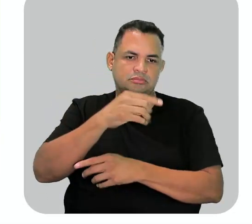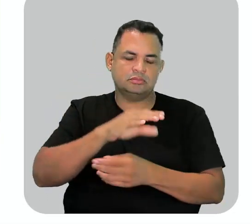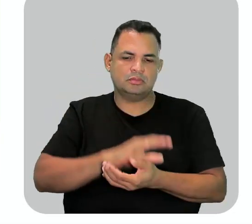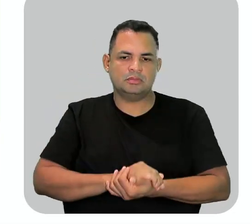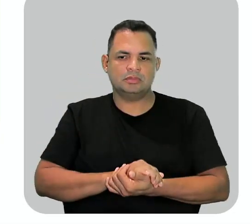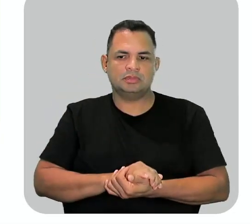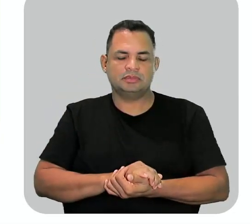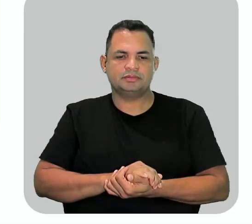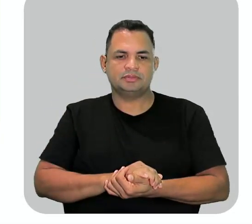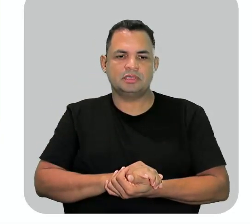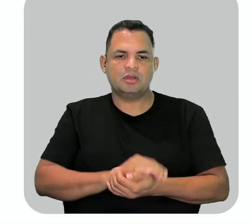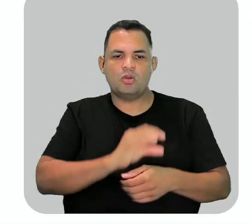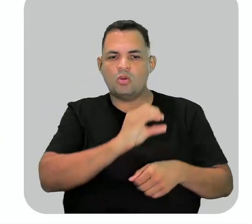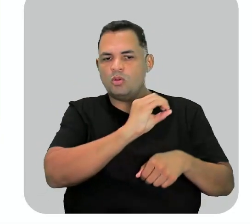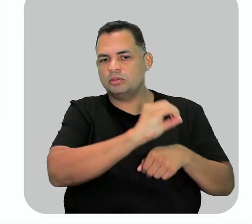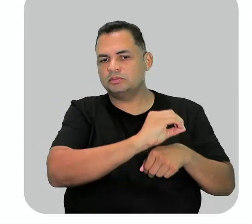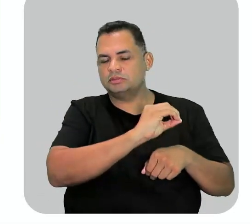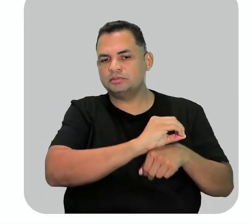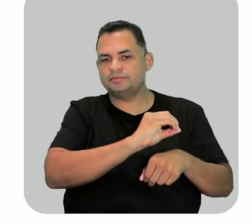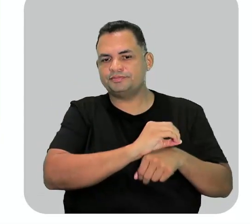nosso oxigênio.